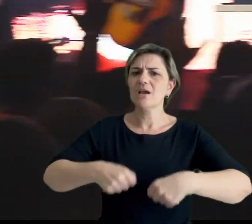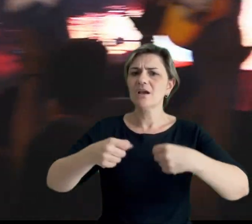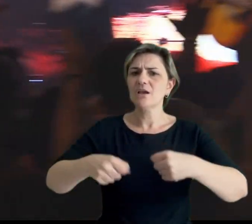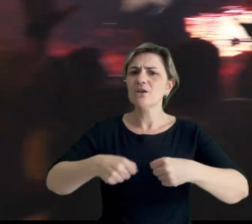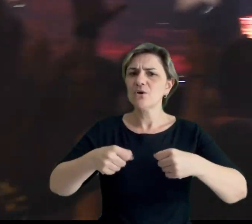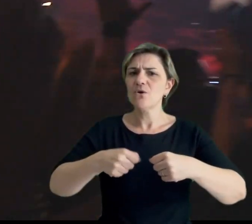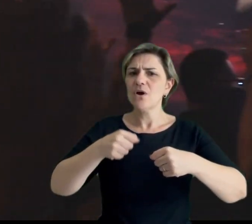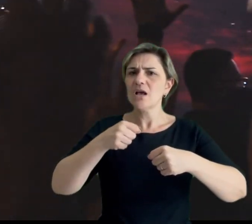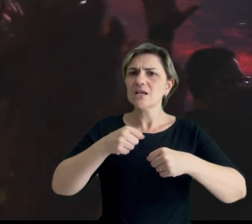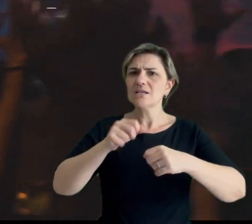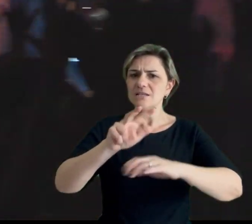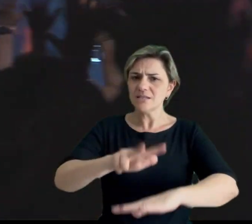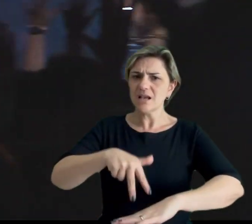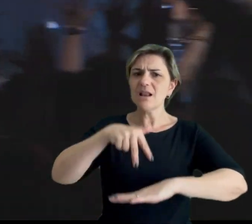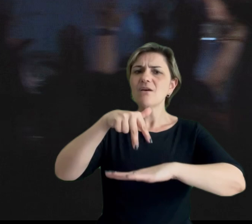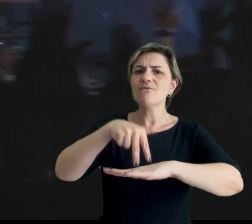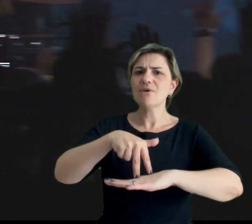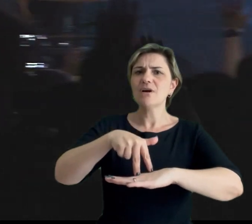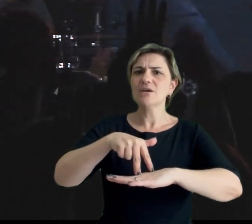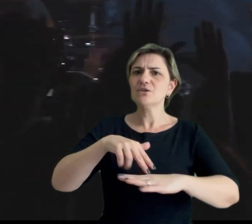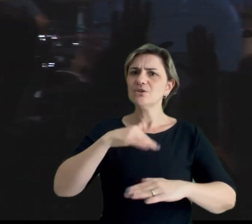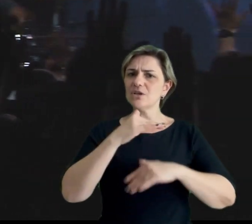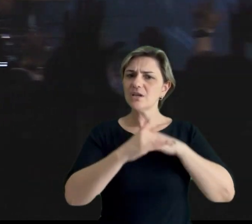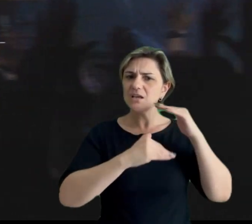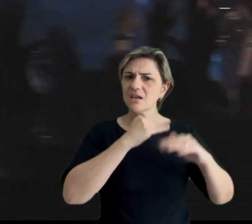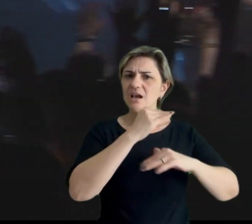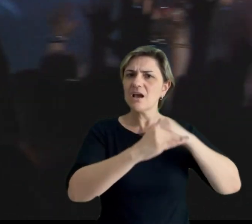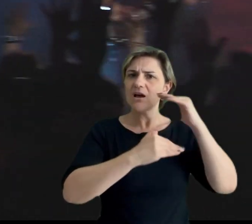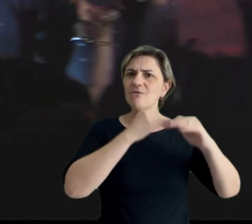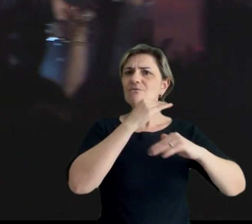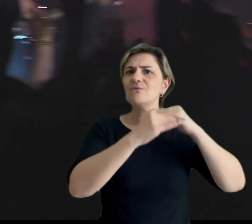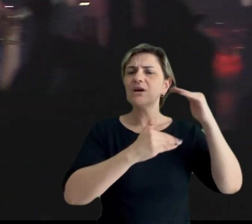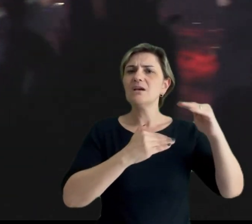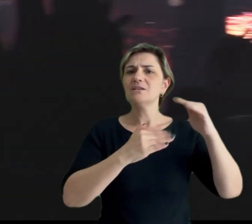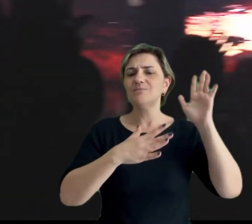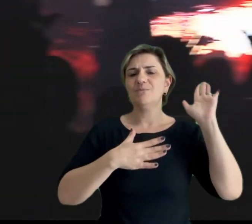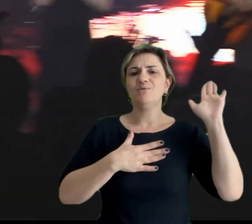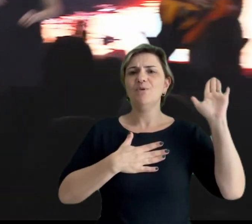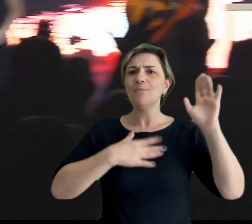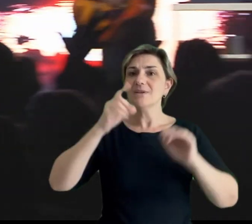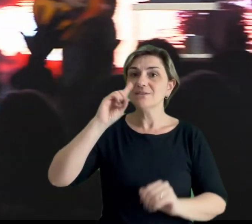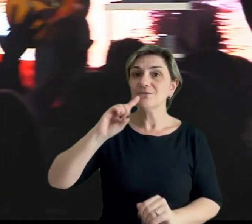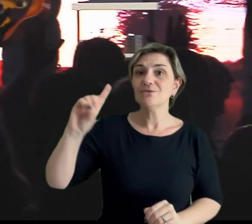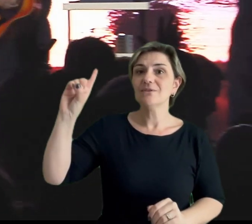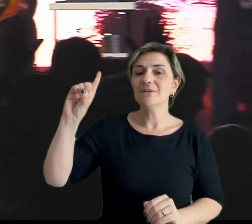e avance, e avance, e avance, e avance para as promessas de Deus.